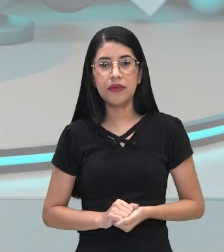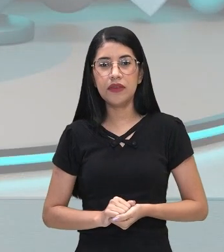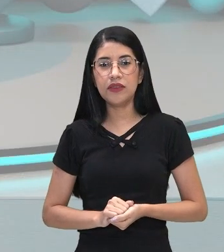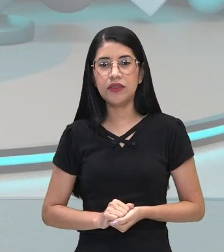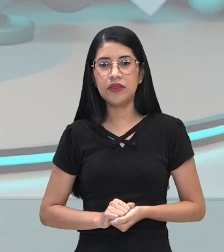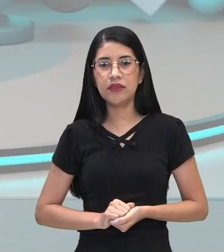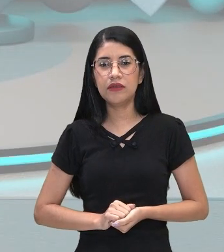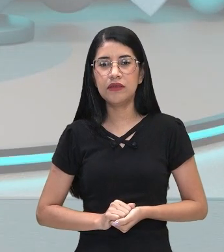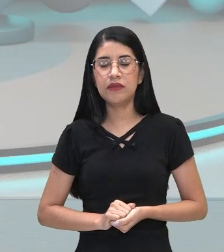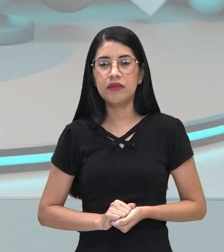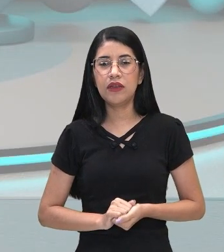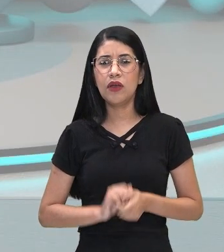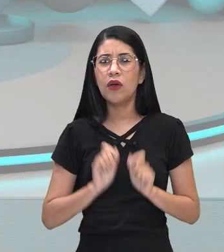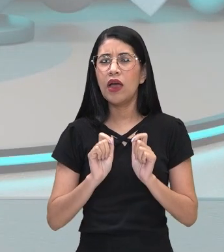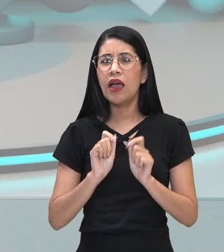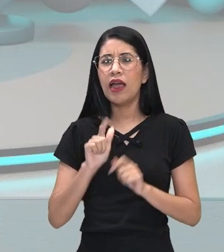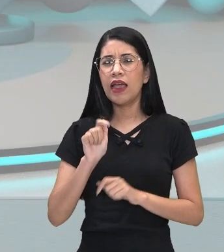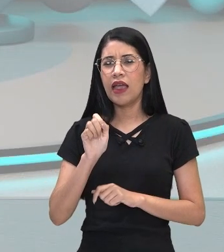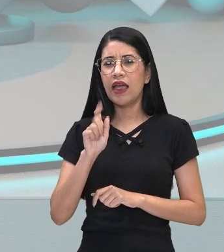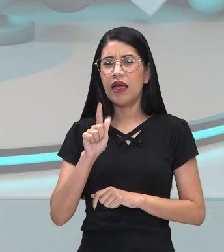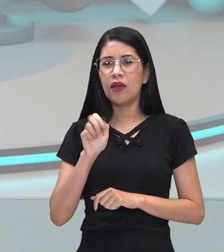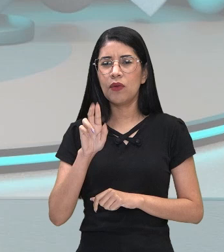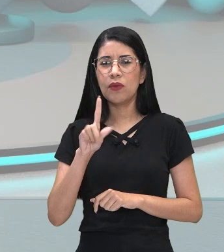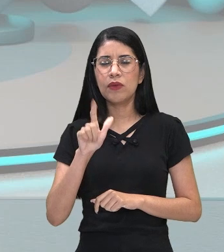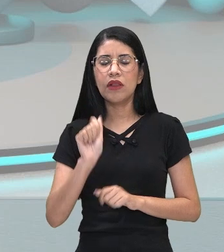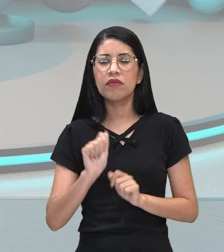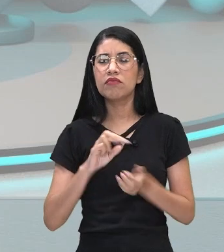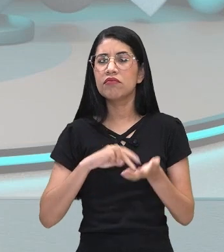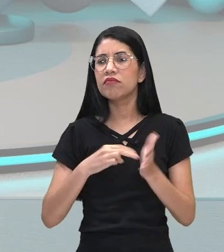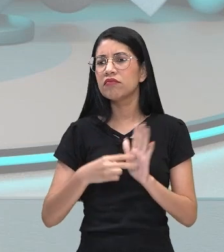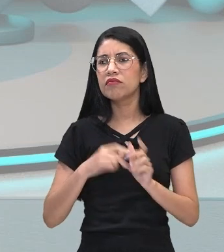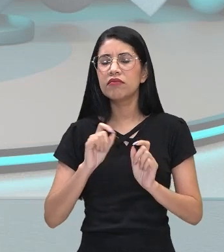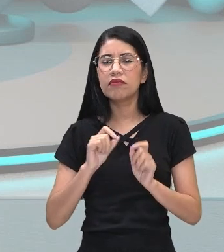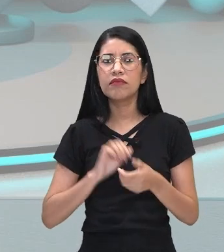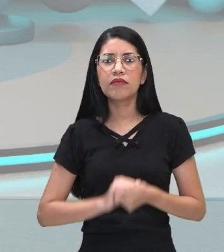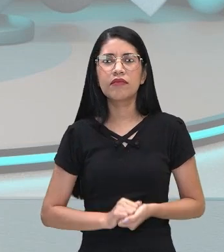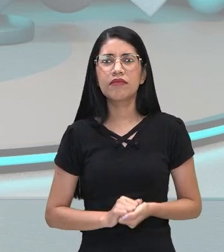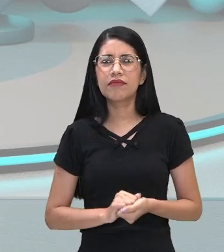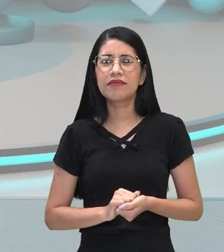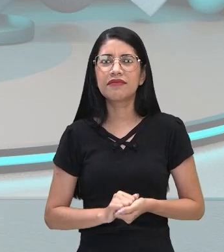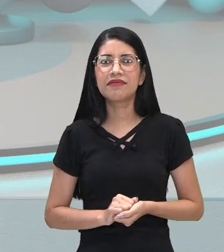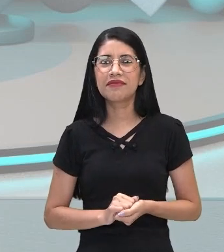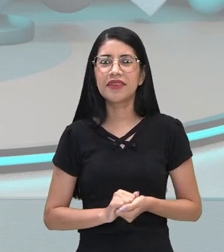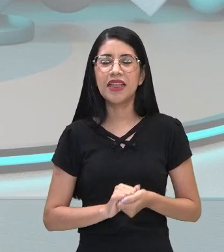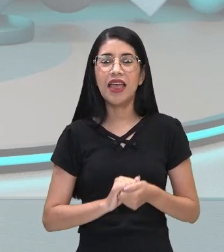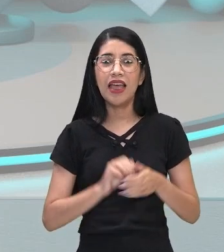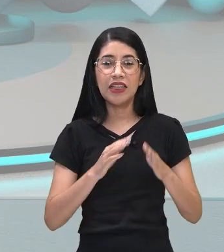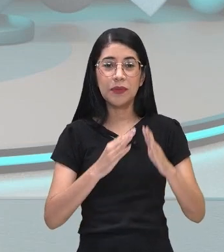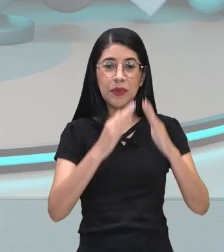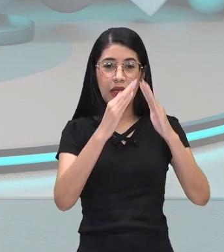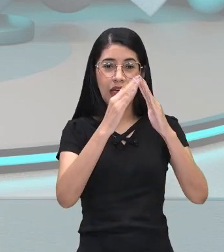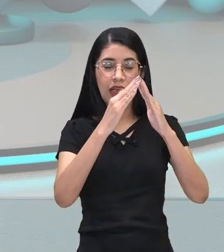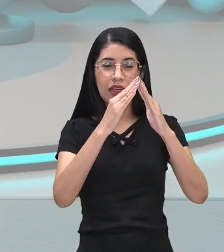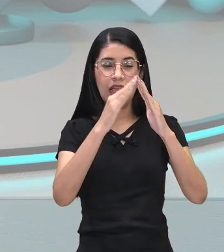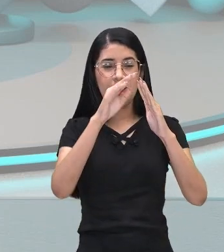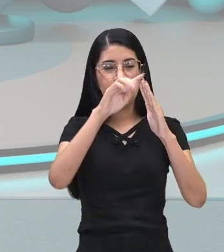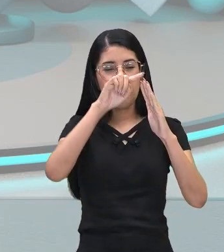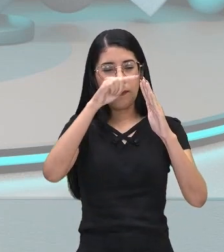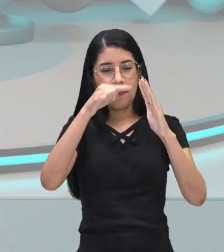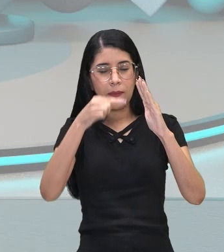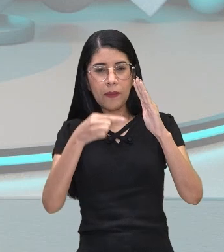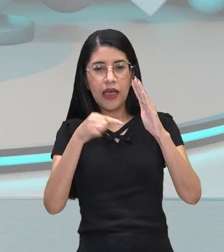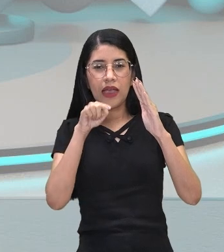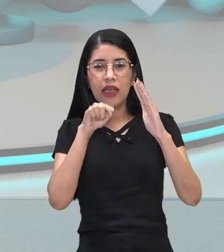a gárgula. O que é a gárgula? As gárgulas são a parte saliente das calhas de telhados que